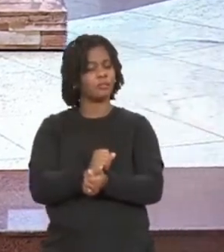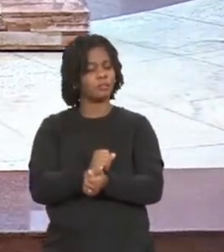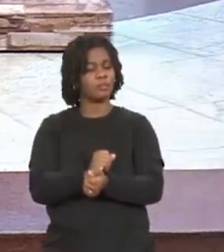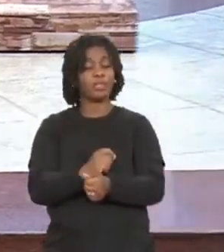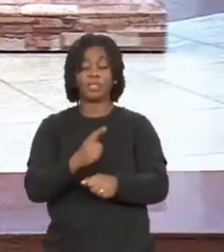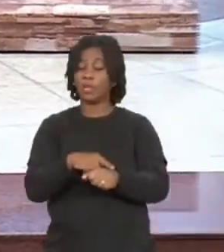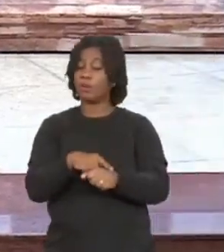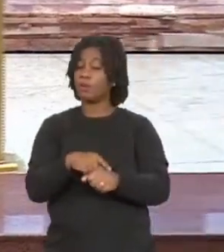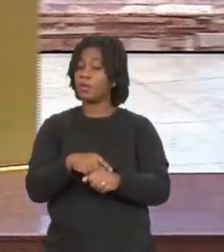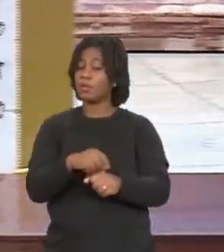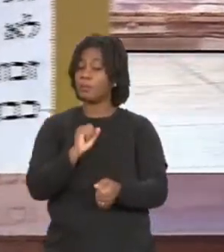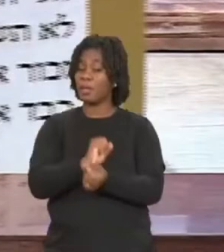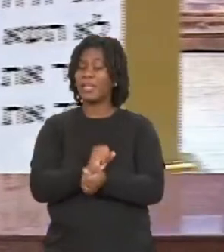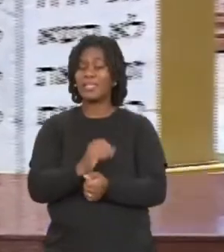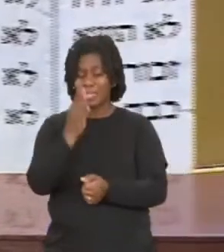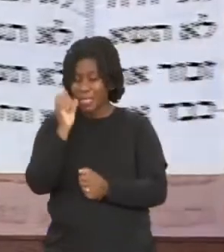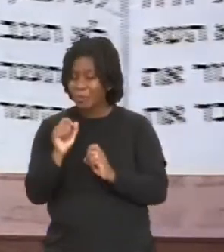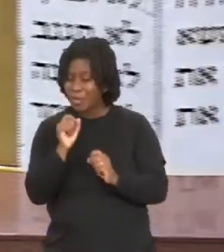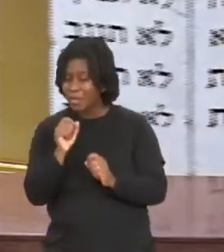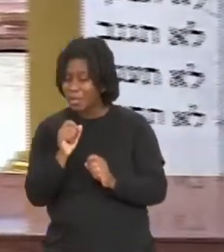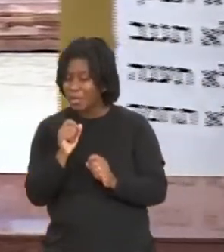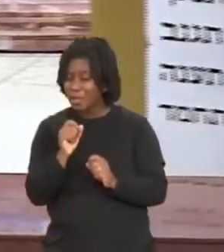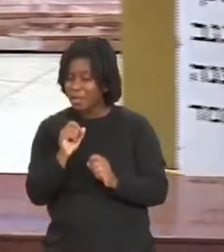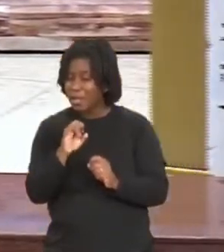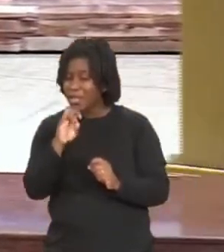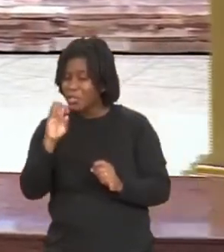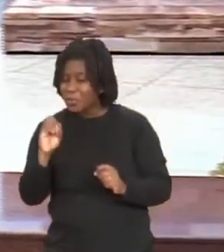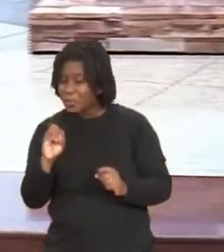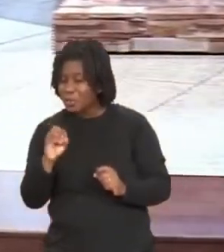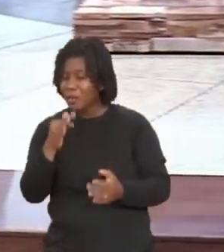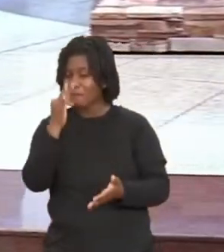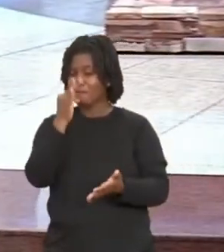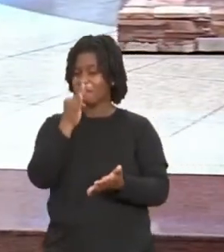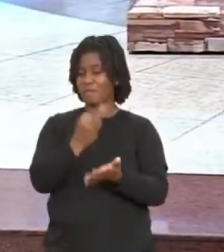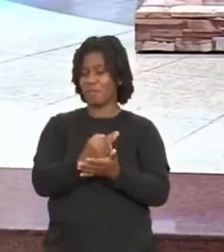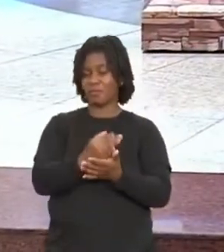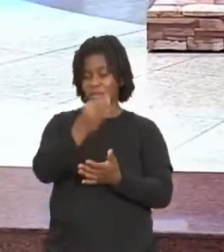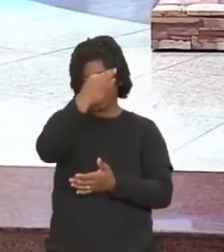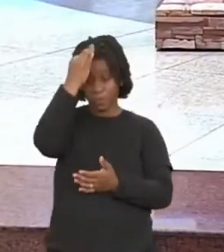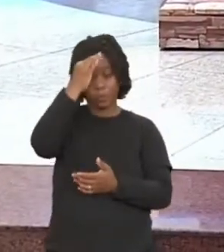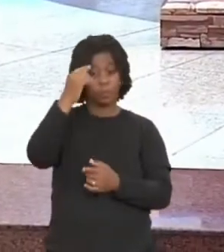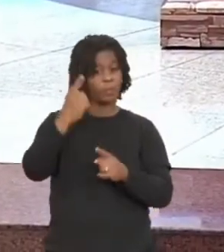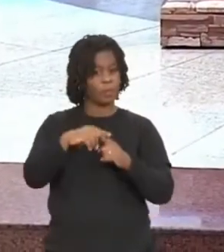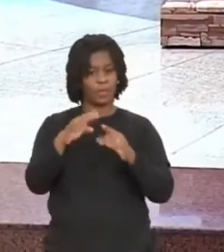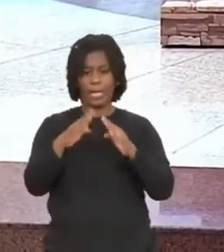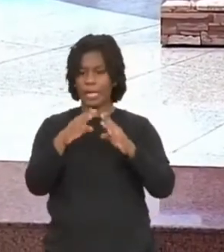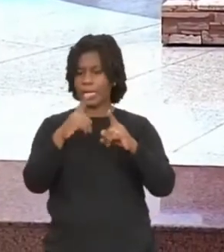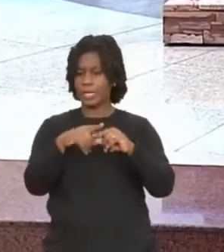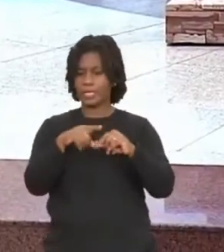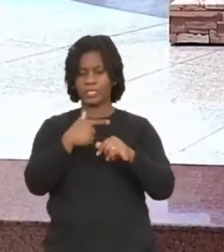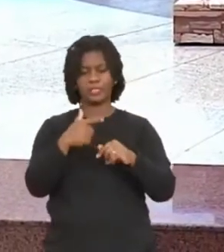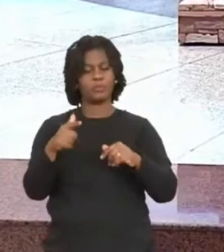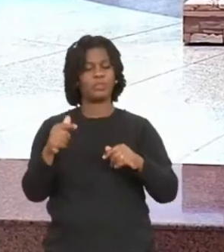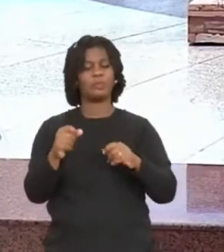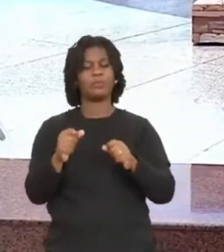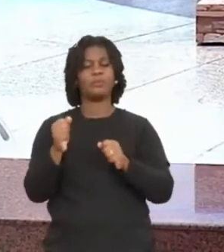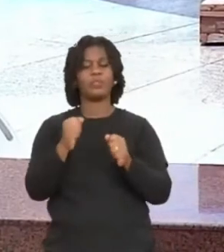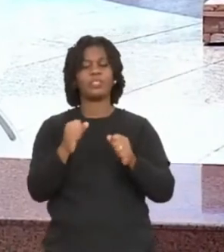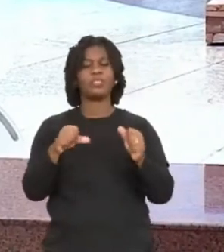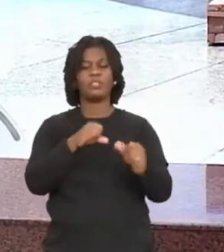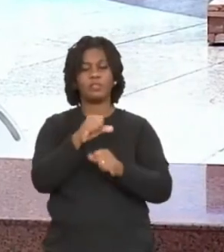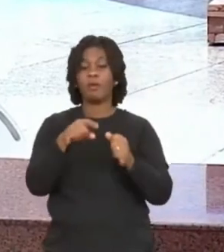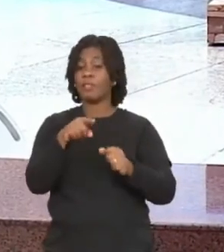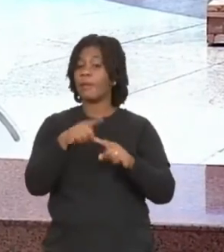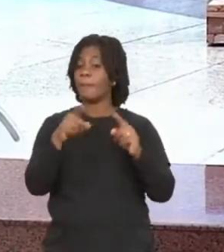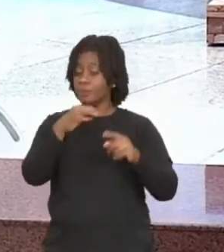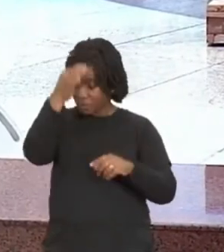Sabe o que é isso? É falta do Espírito Santo. Porque a igreja não transforma você, mas o Espírito Santo transforma e te dá domínio próprio. Então você